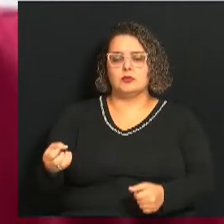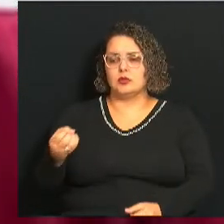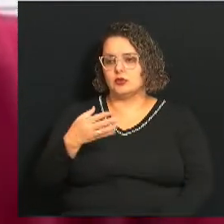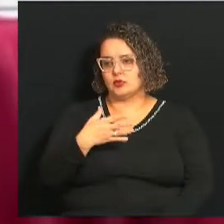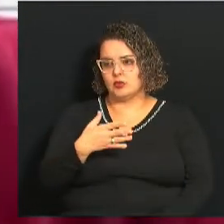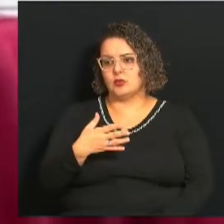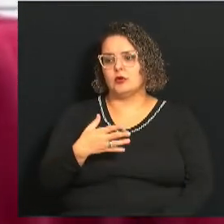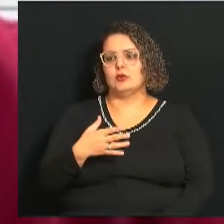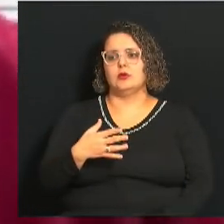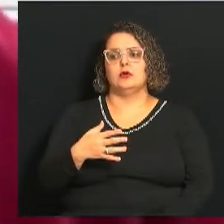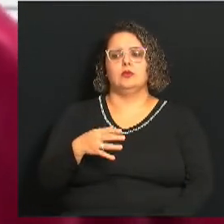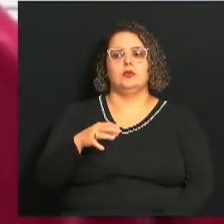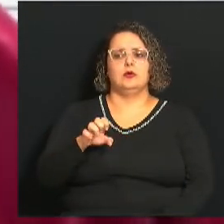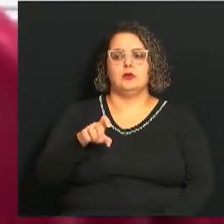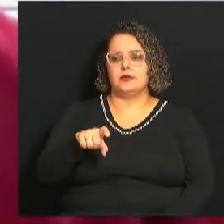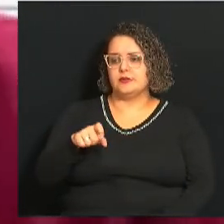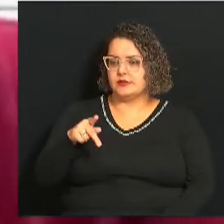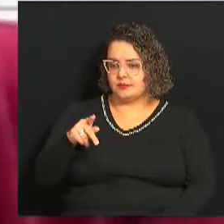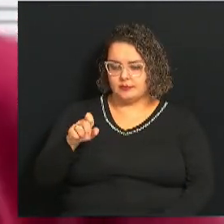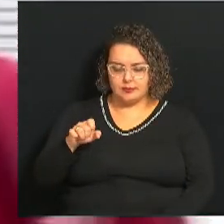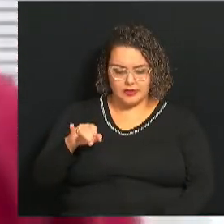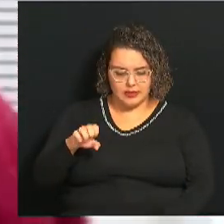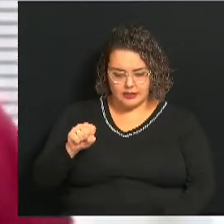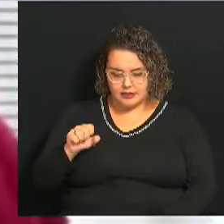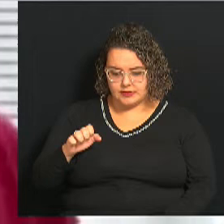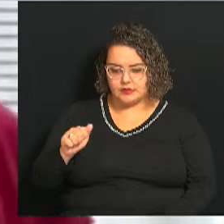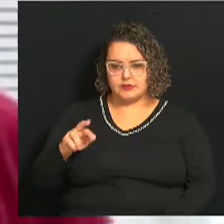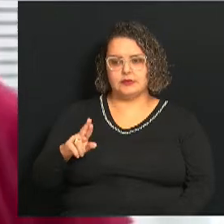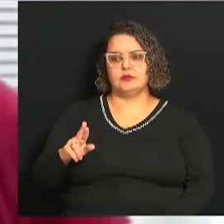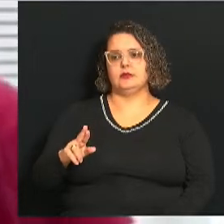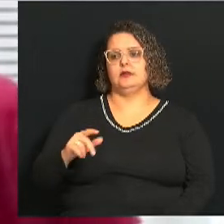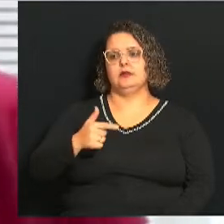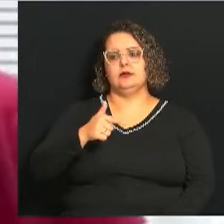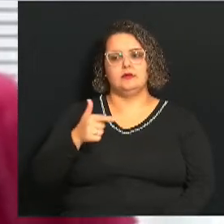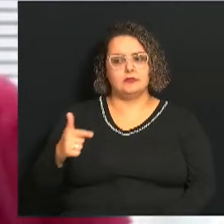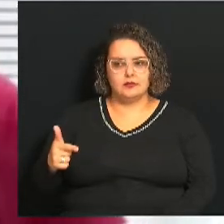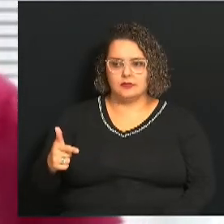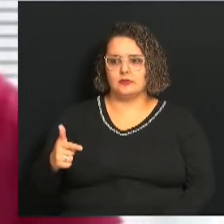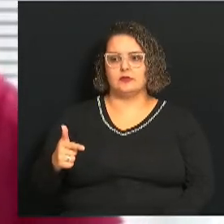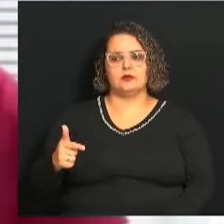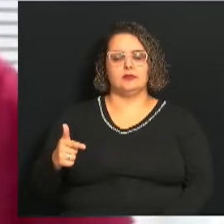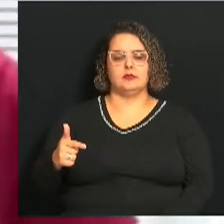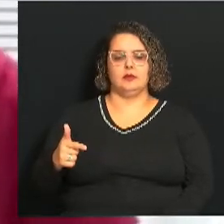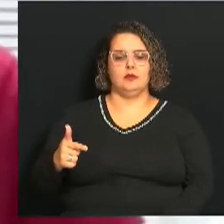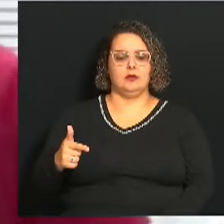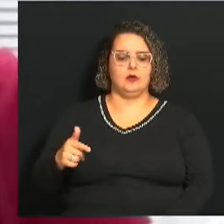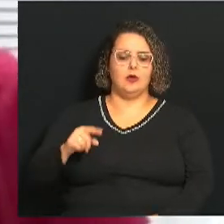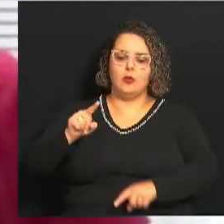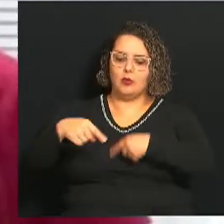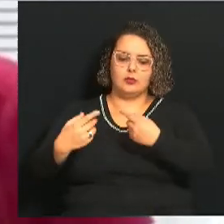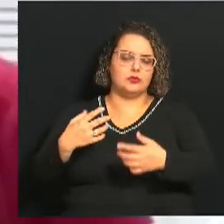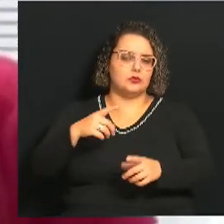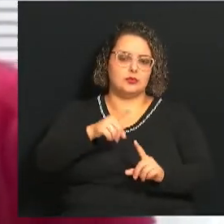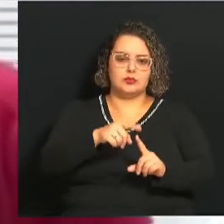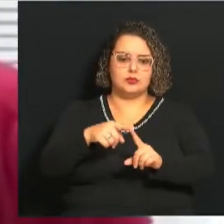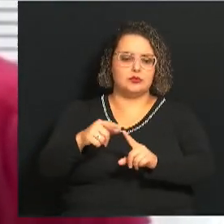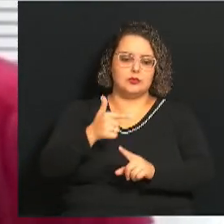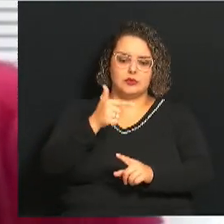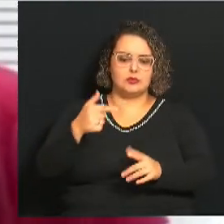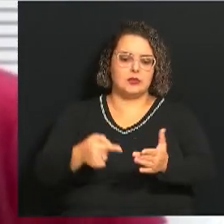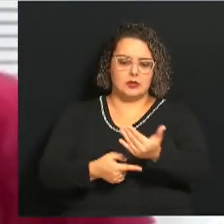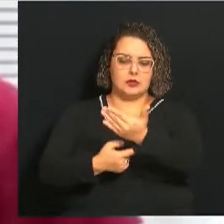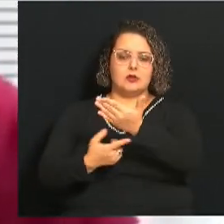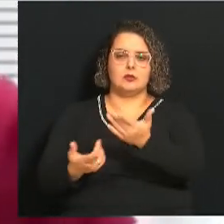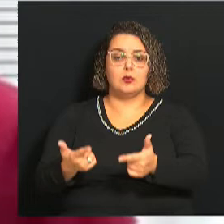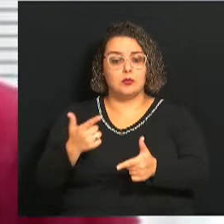com spacer, é com multiplexado, não fazemos mais extensão sem ser com essa tecnologia. E na medida que nós vamos enfrentando